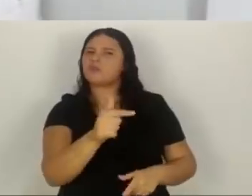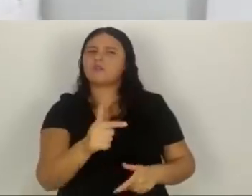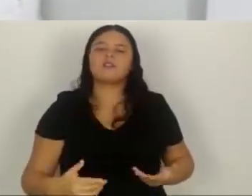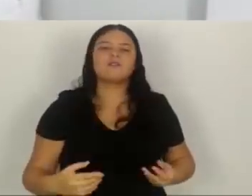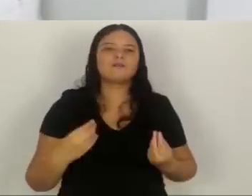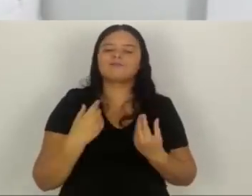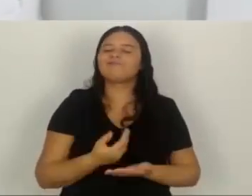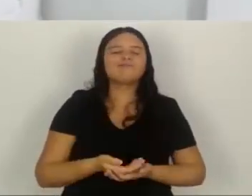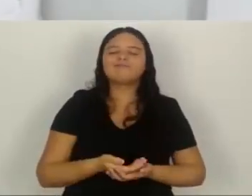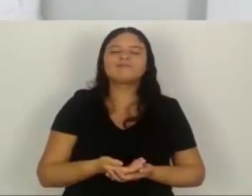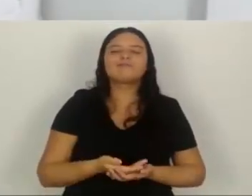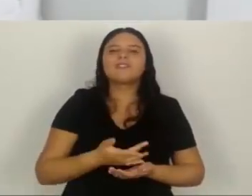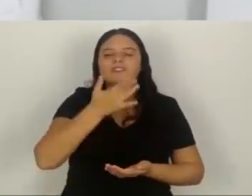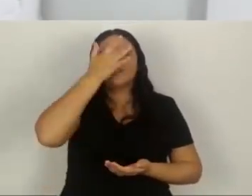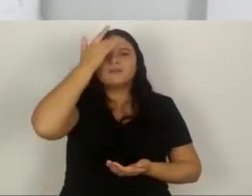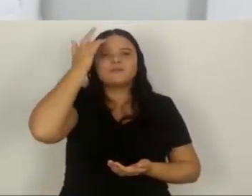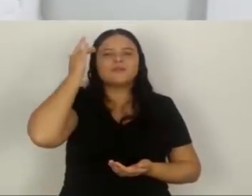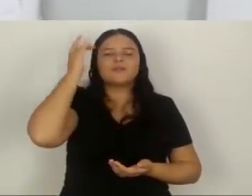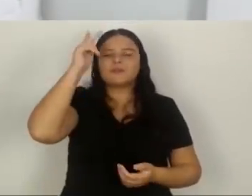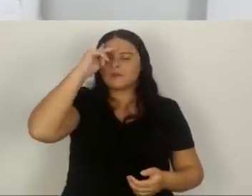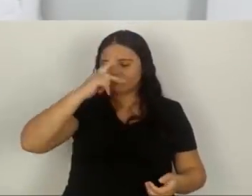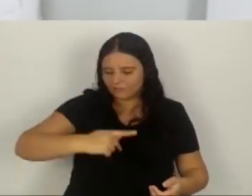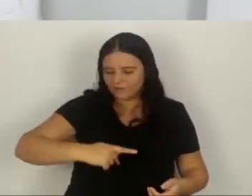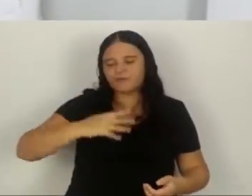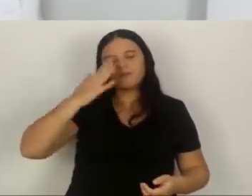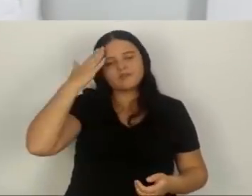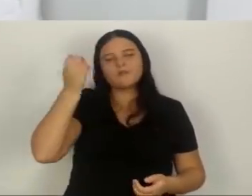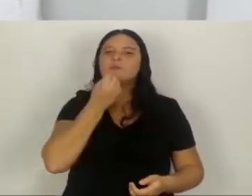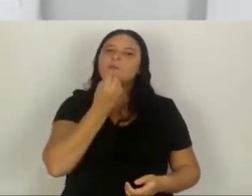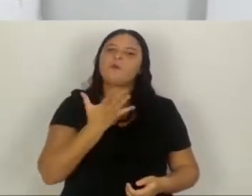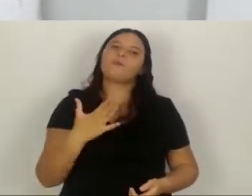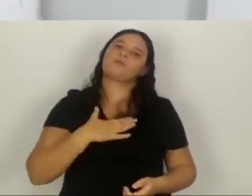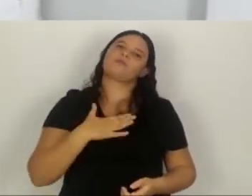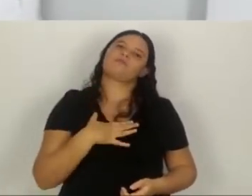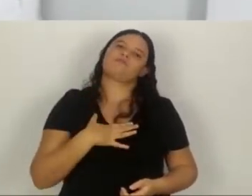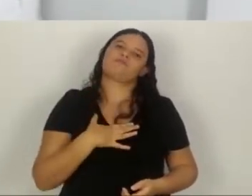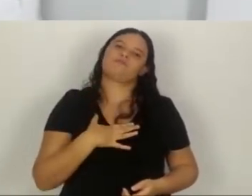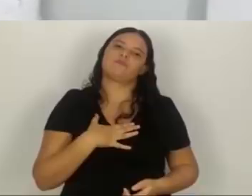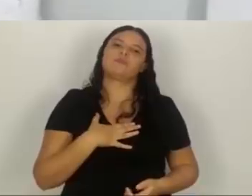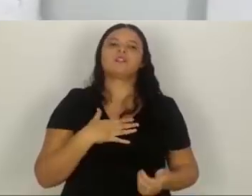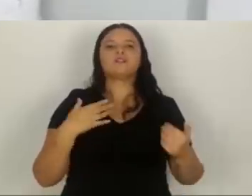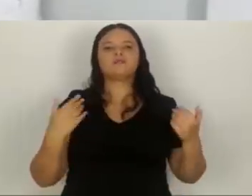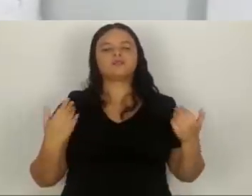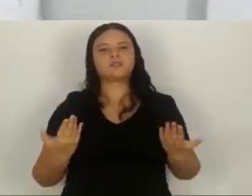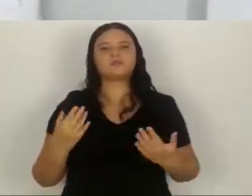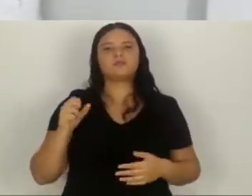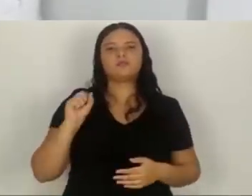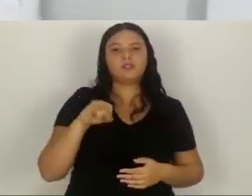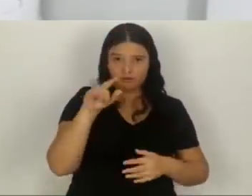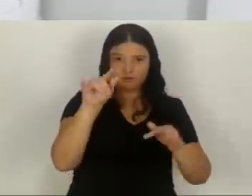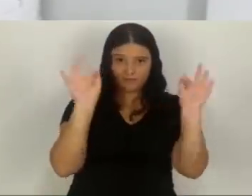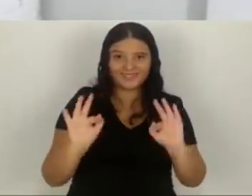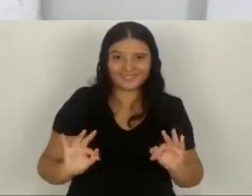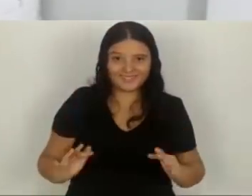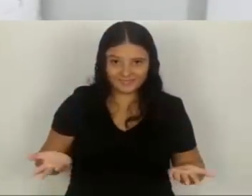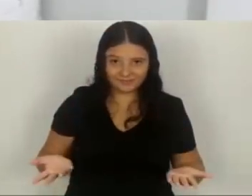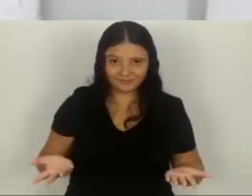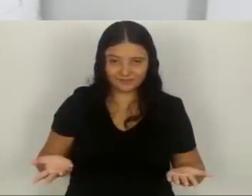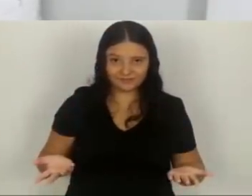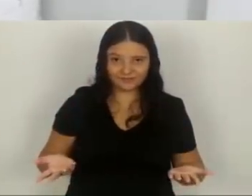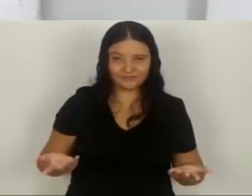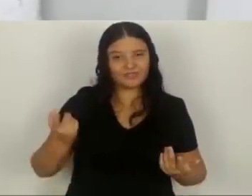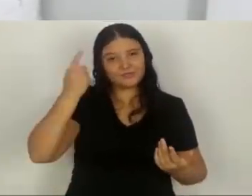né? Eu acho que ninguém melhor do que a gente sabe o que é bom pra gente. Né? Você está feliz? Você